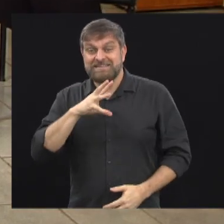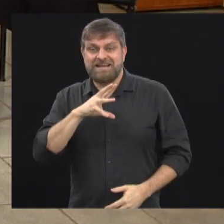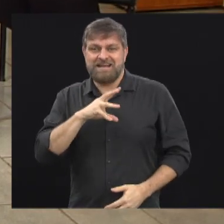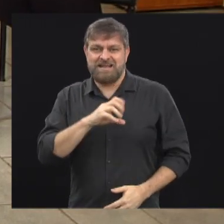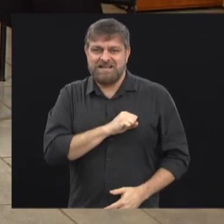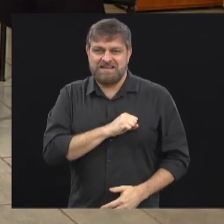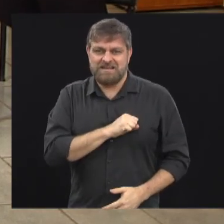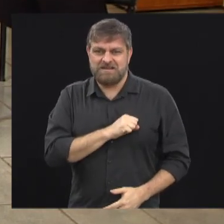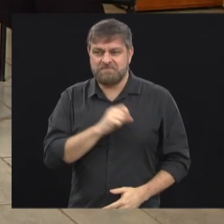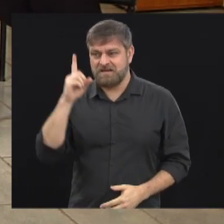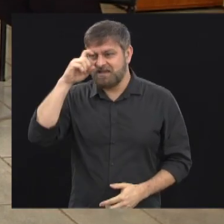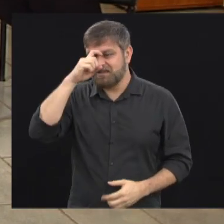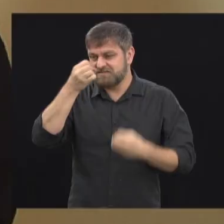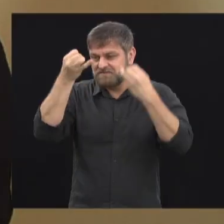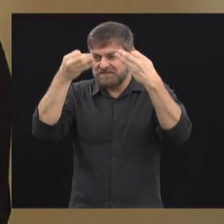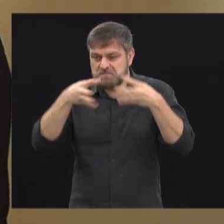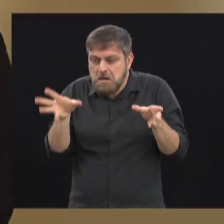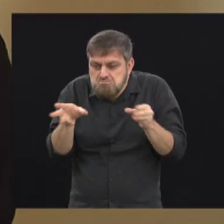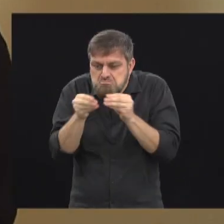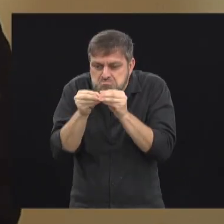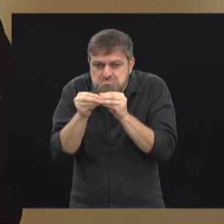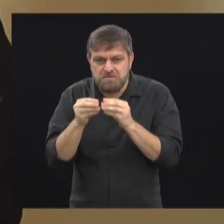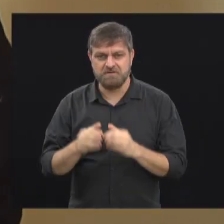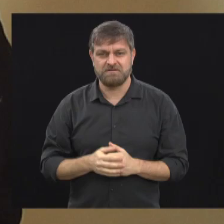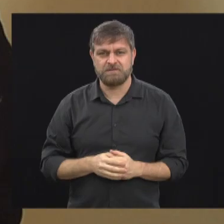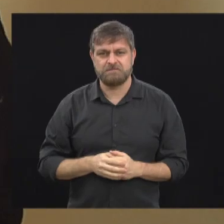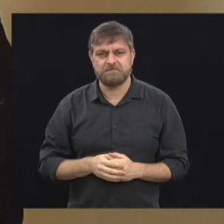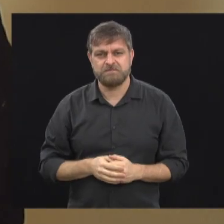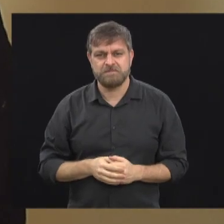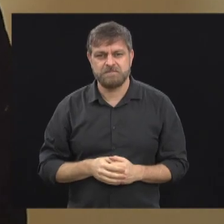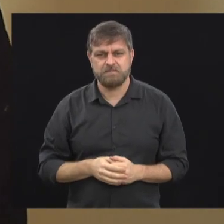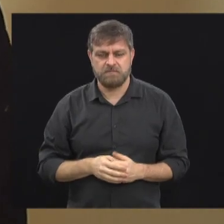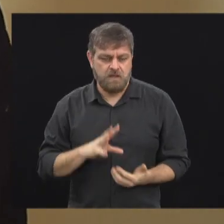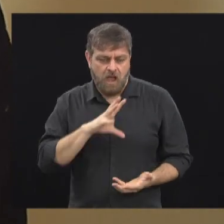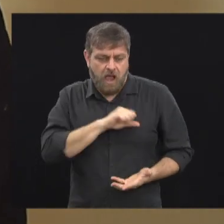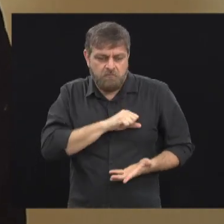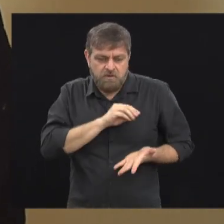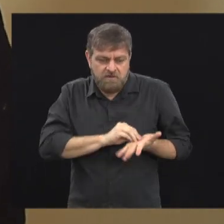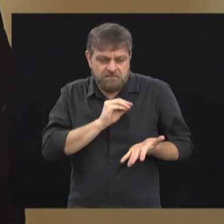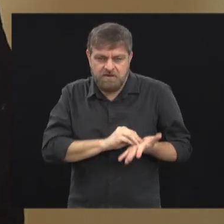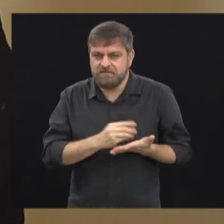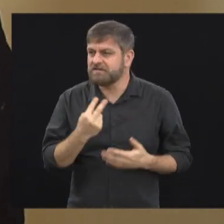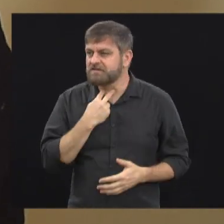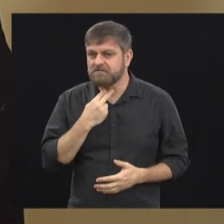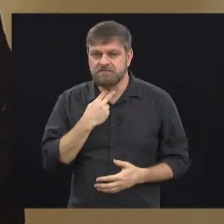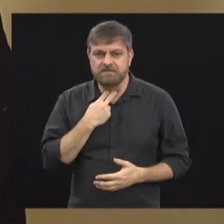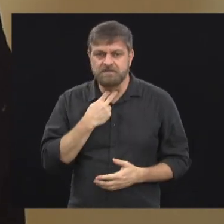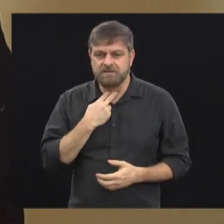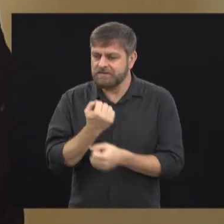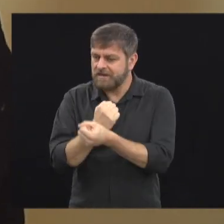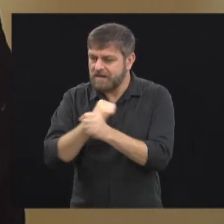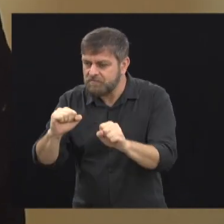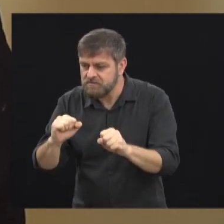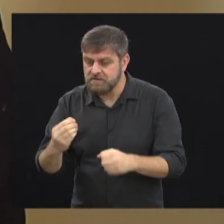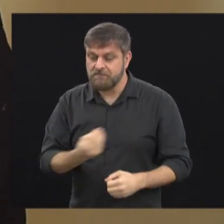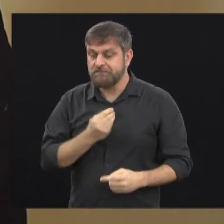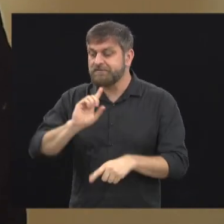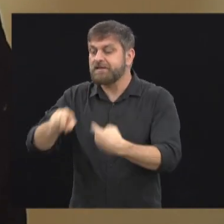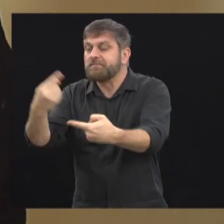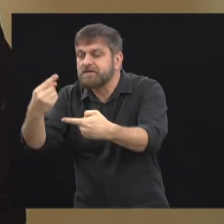é muito complexo falar assim, mas sem amor você não chega, não transforma vidas,